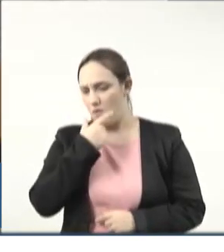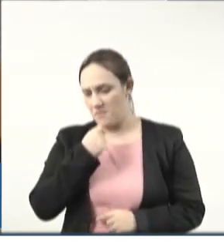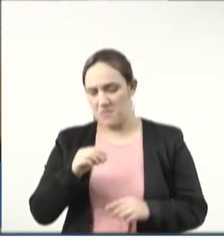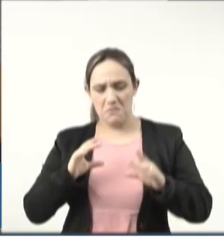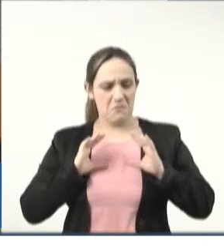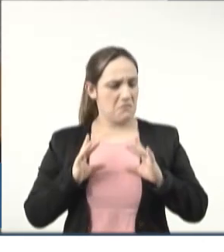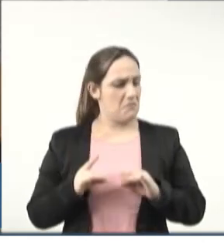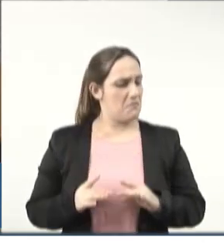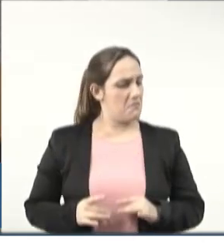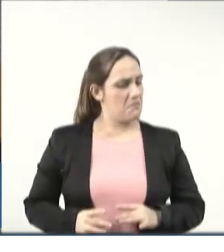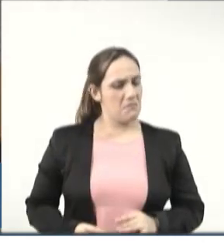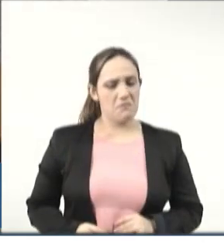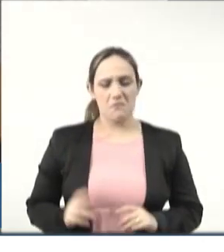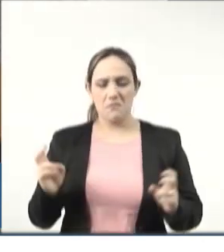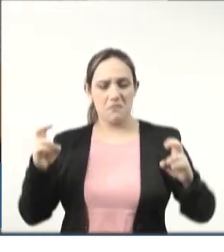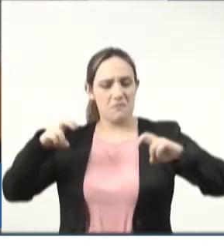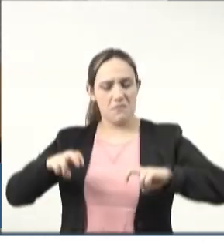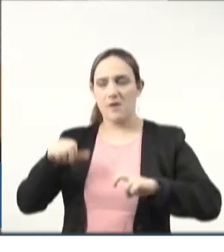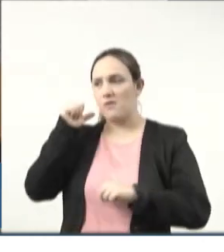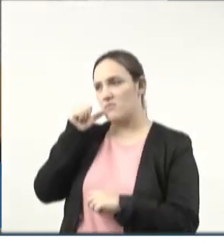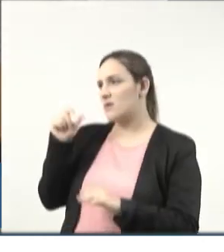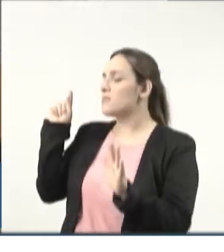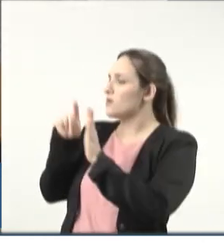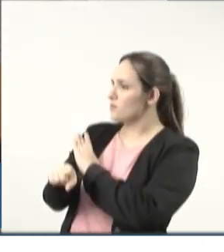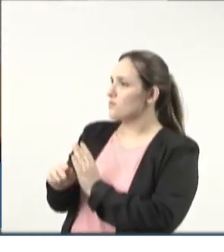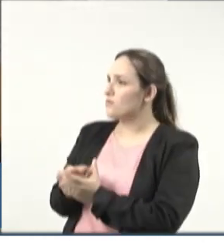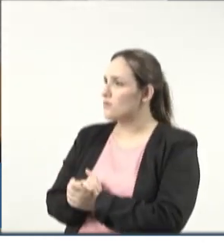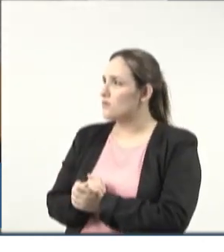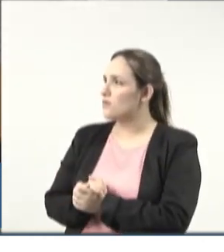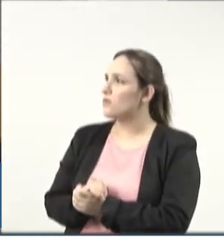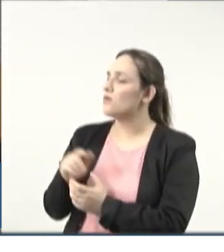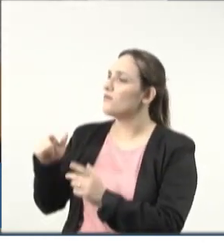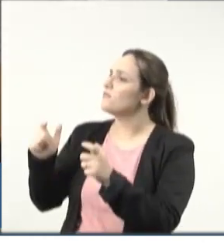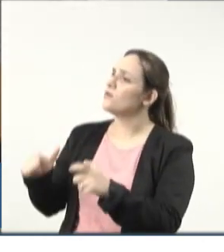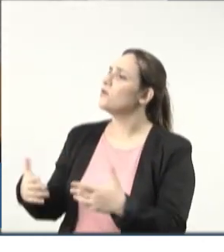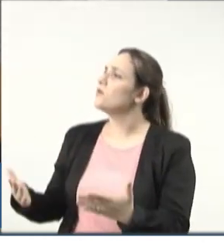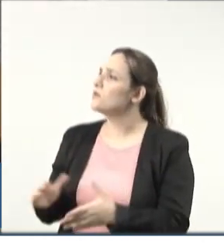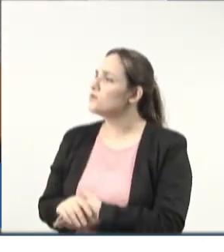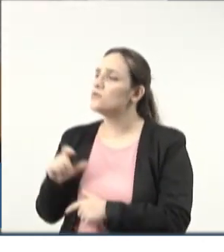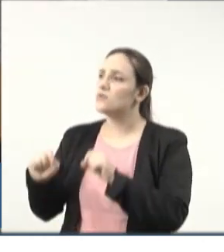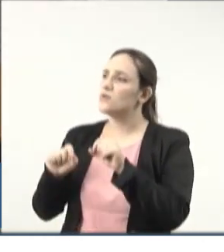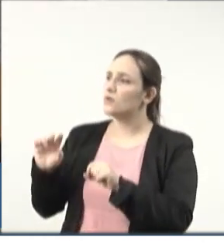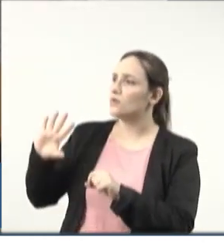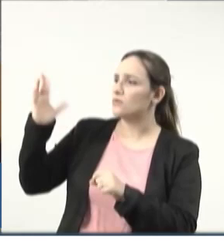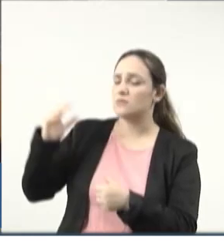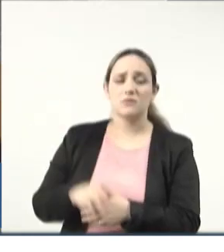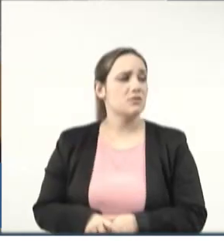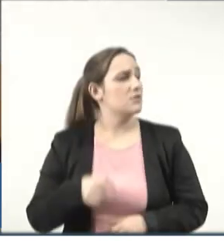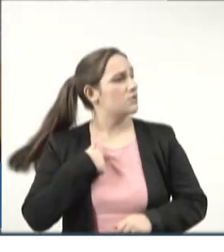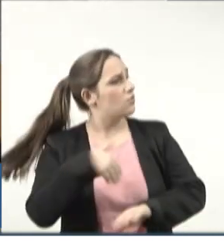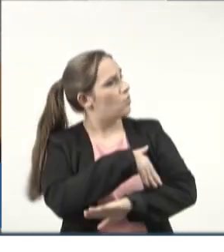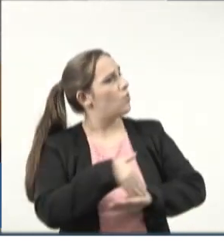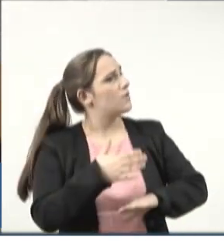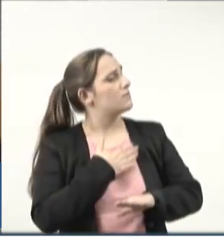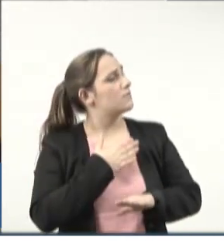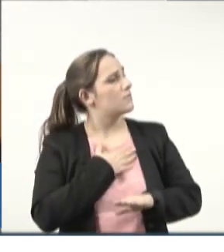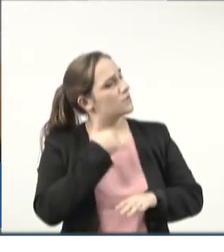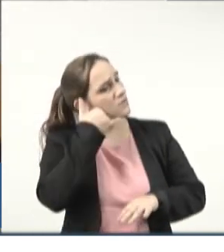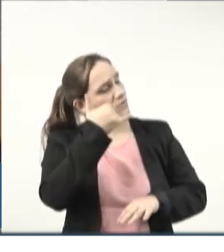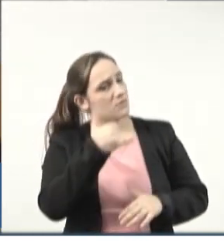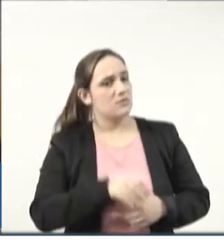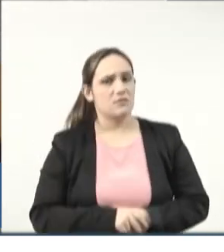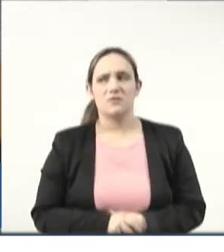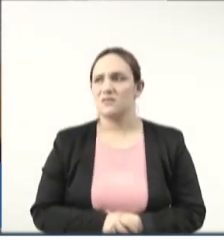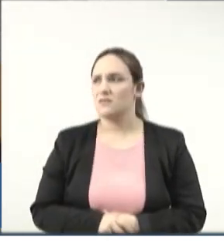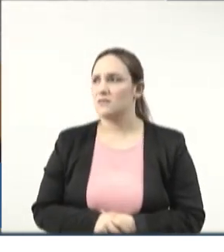ele senta na frente de duas mulheres e elas começam a perguntar para ele: onde você estava? O que aconteceu? Eu estava na rua mexendo no meu celular. Não,